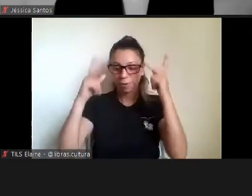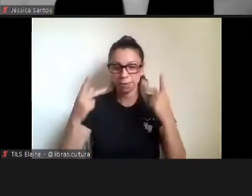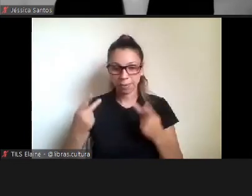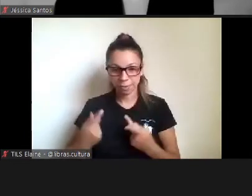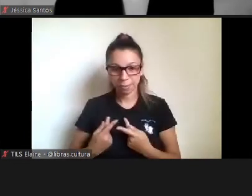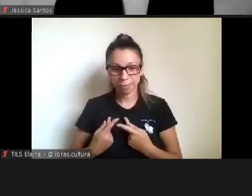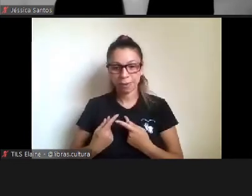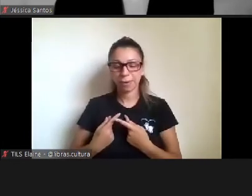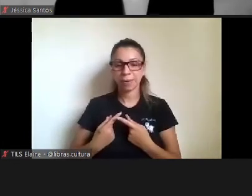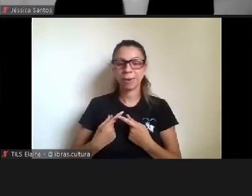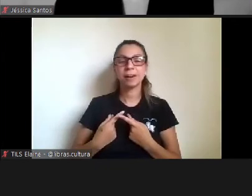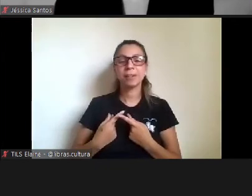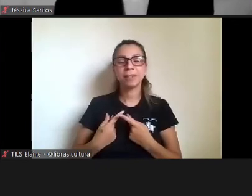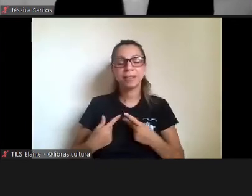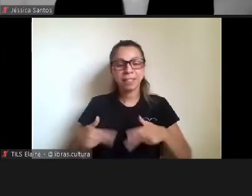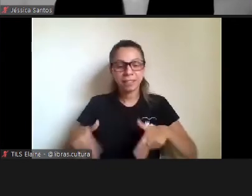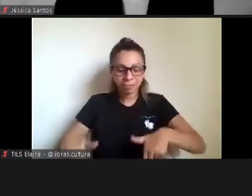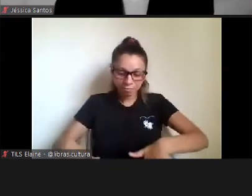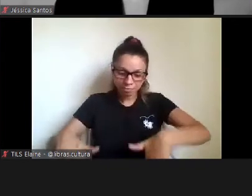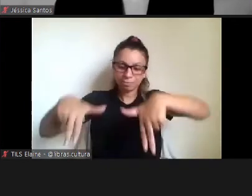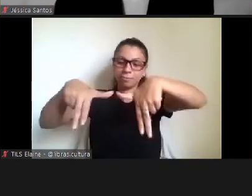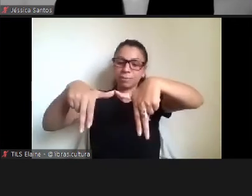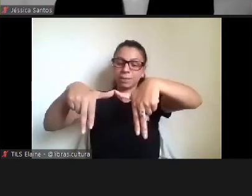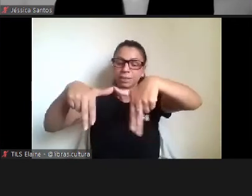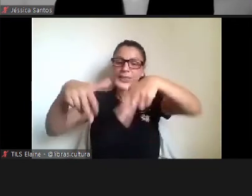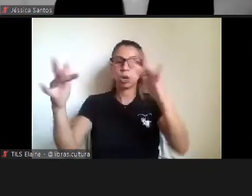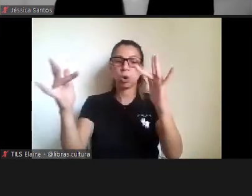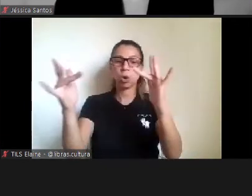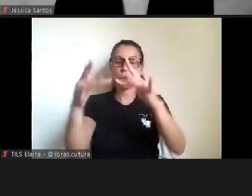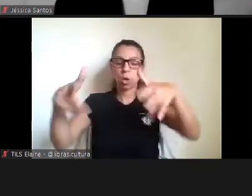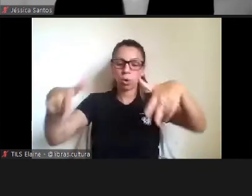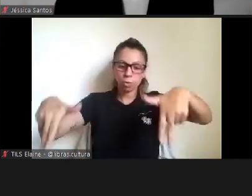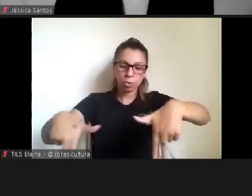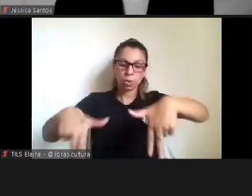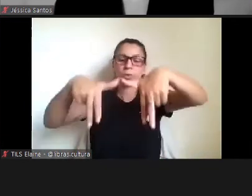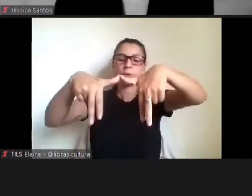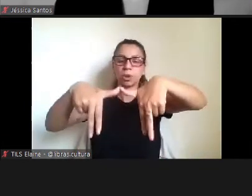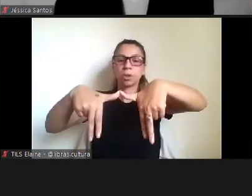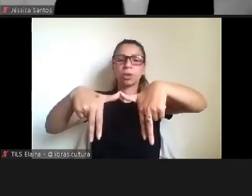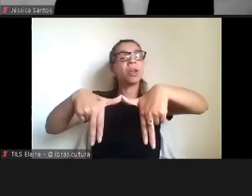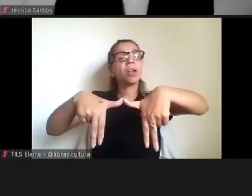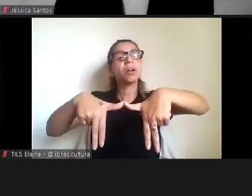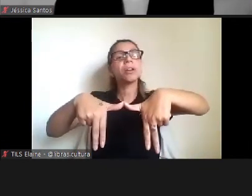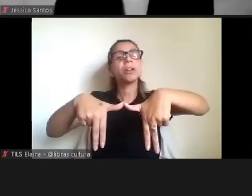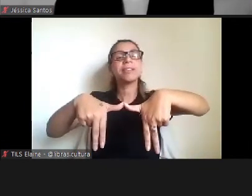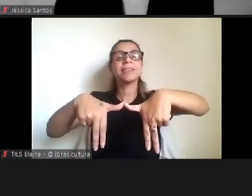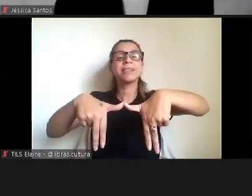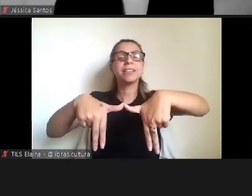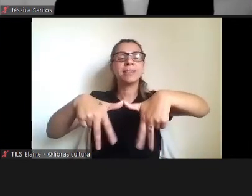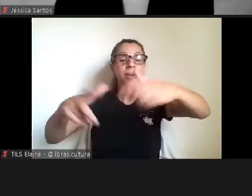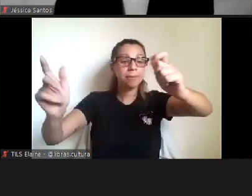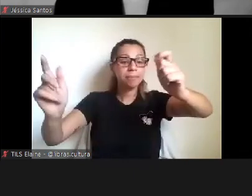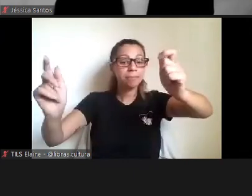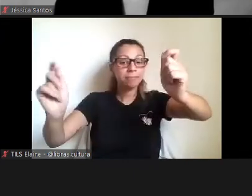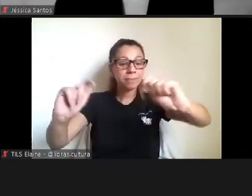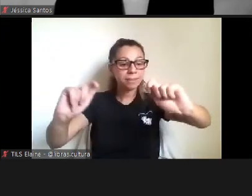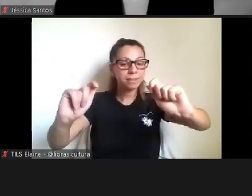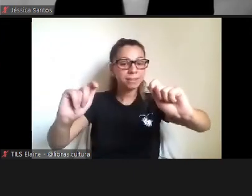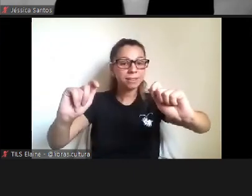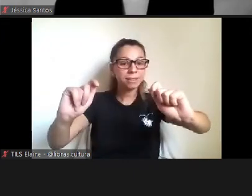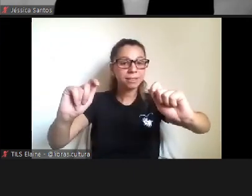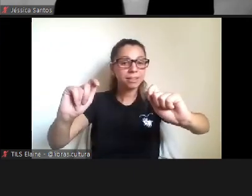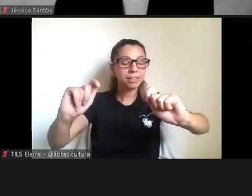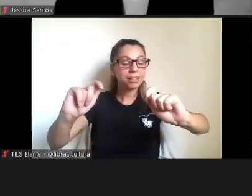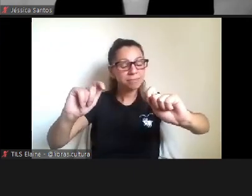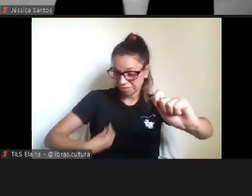encostou o ombro com o outro humano, não foi casual, foi uma necessidade de